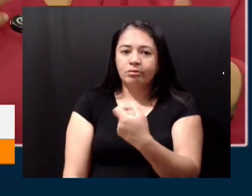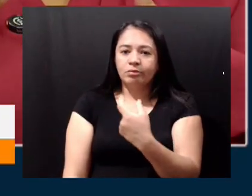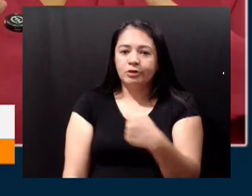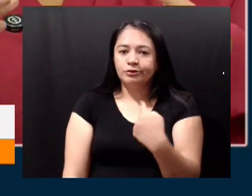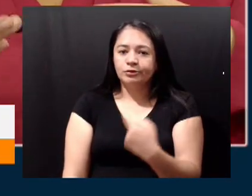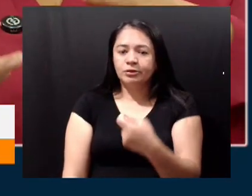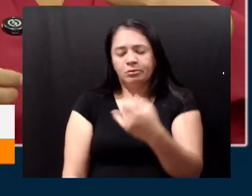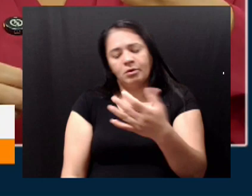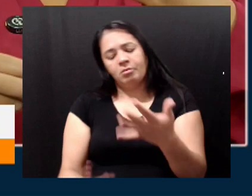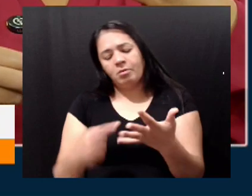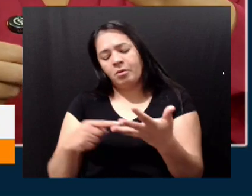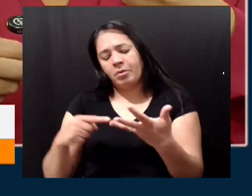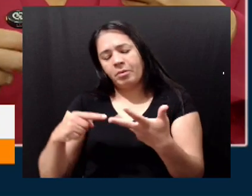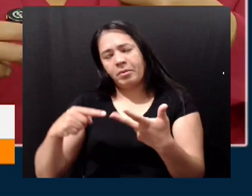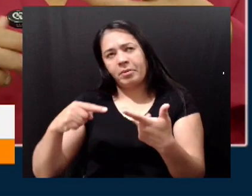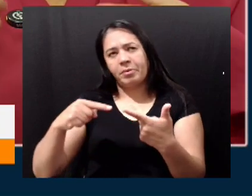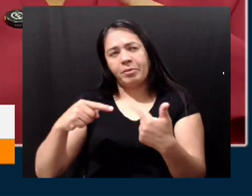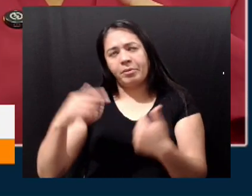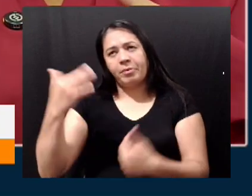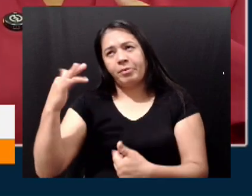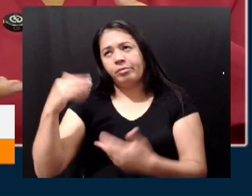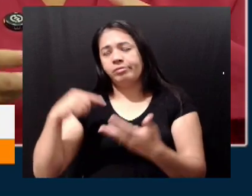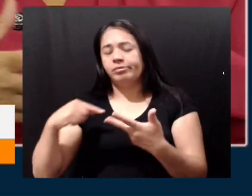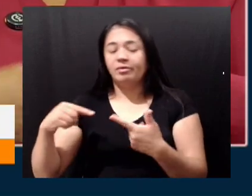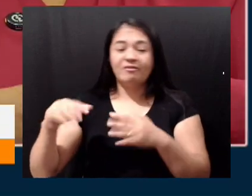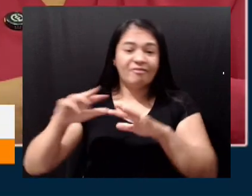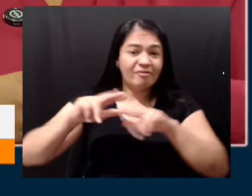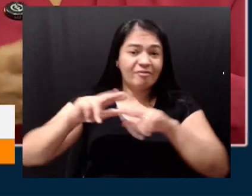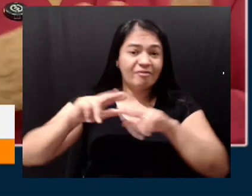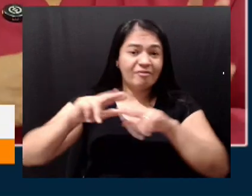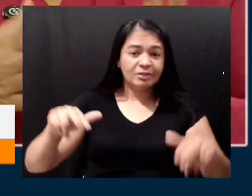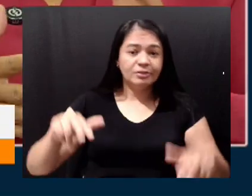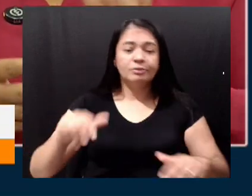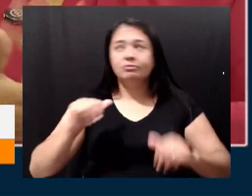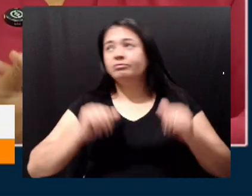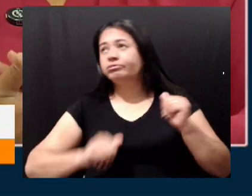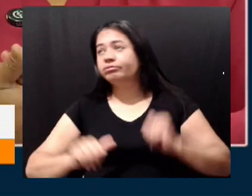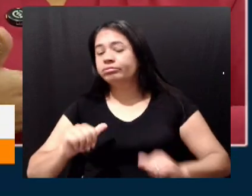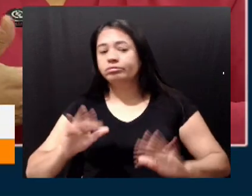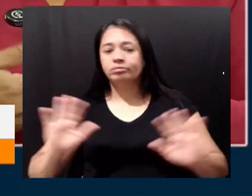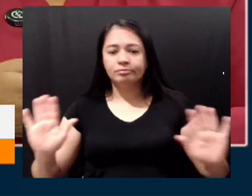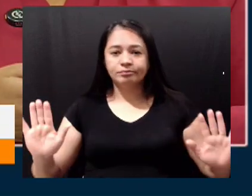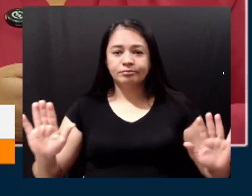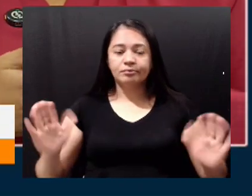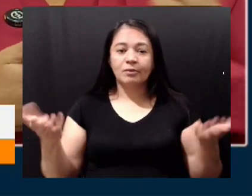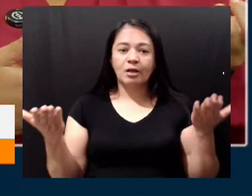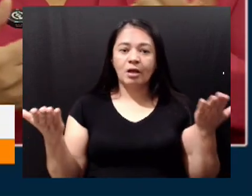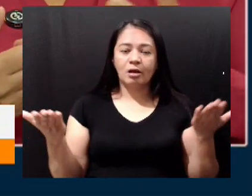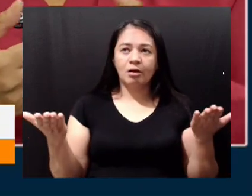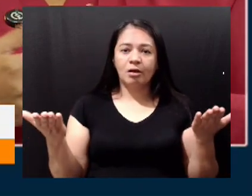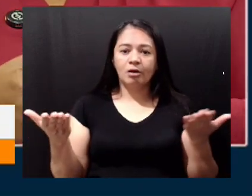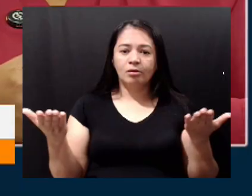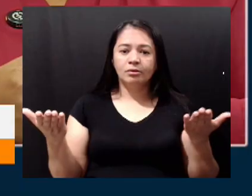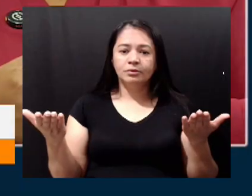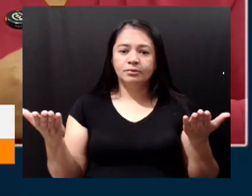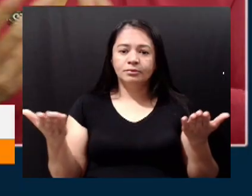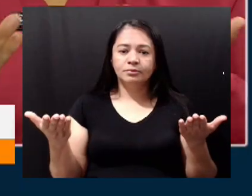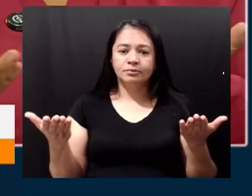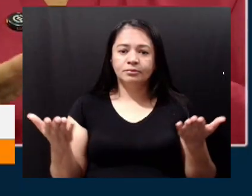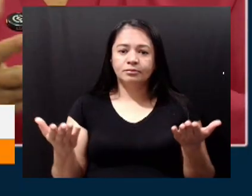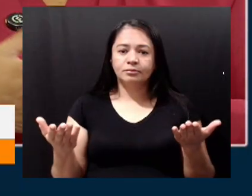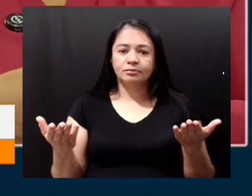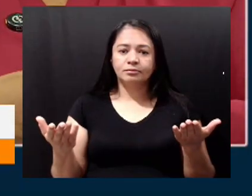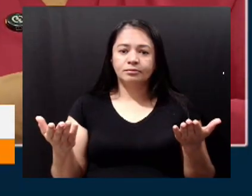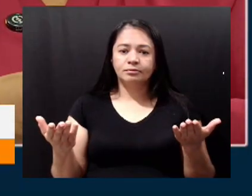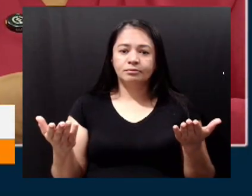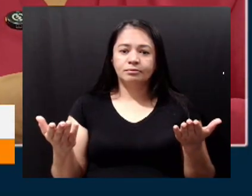dor de cabeça, antibiótico, ansiolíticos, né? Recentemente, eu vi na